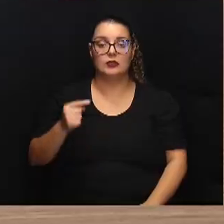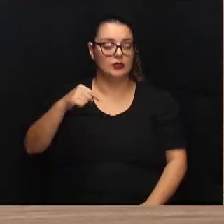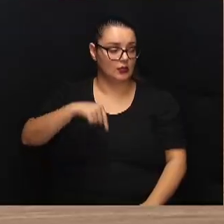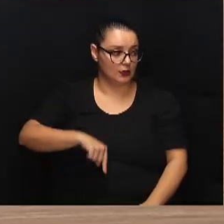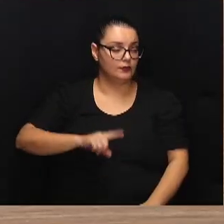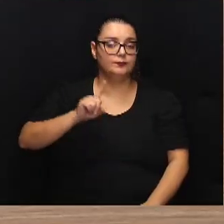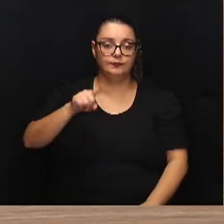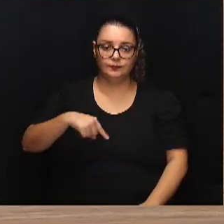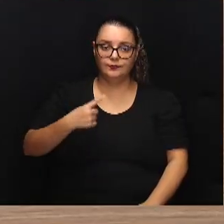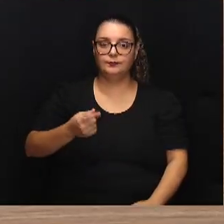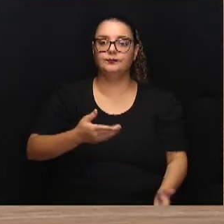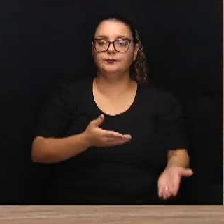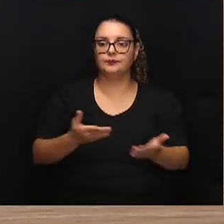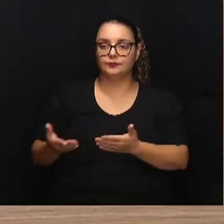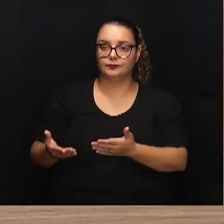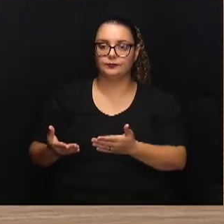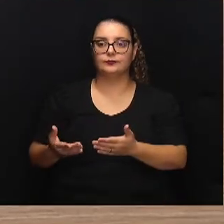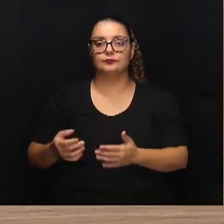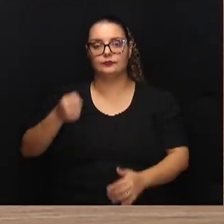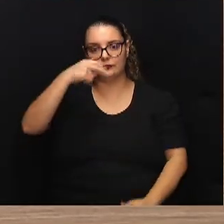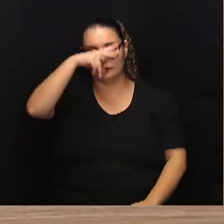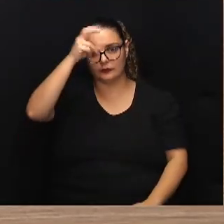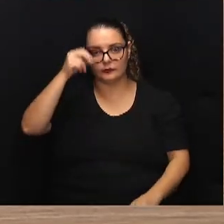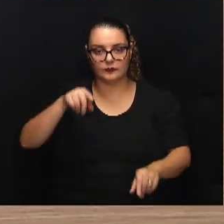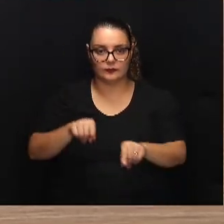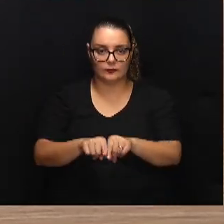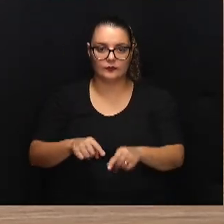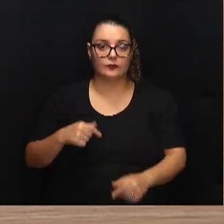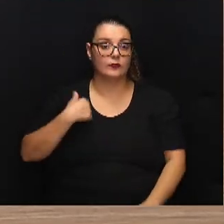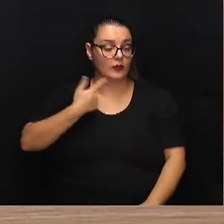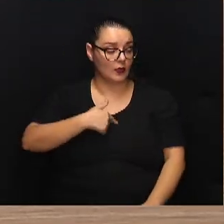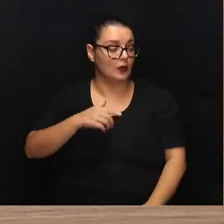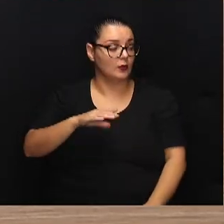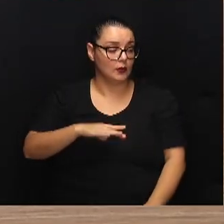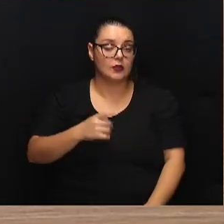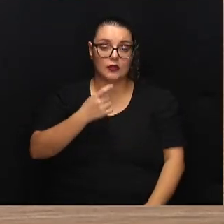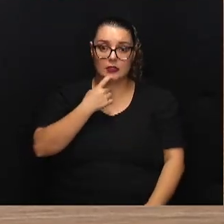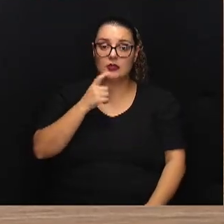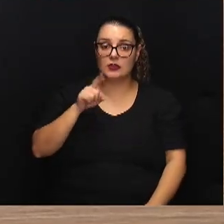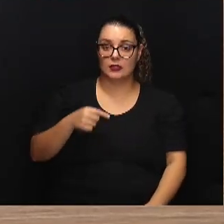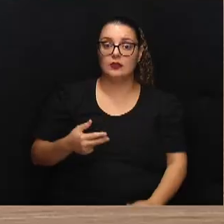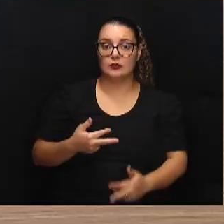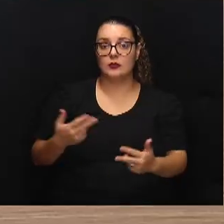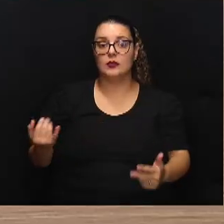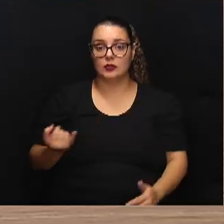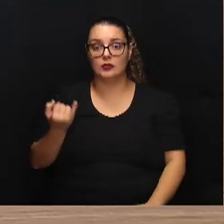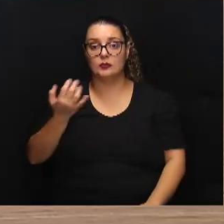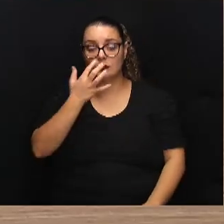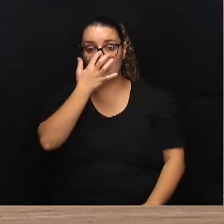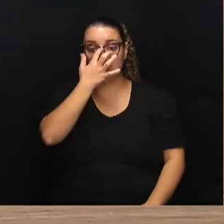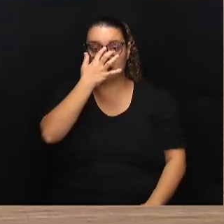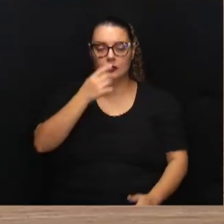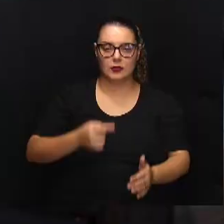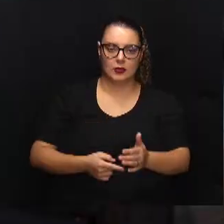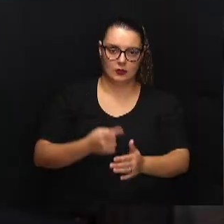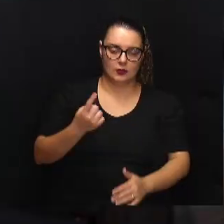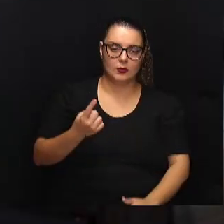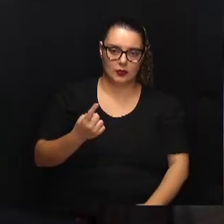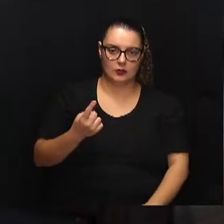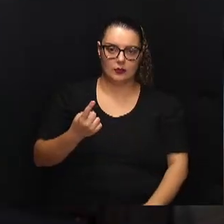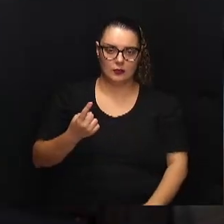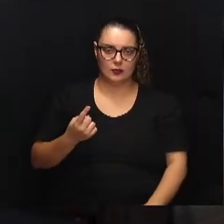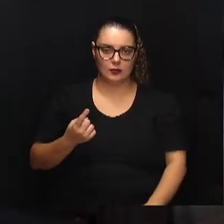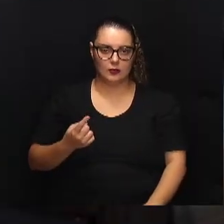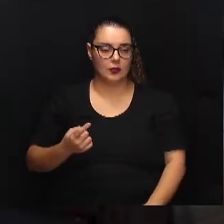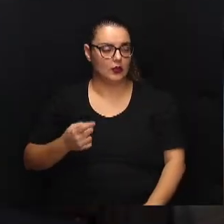depois ia se apresentar para o prefeito também, mas isso para a nossa cidade é uma coisa importante, né? Primeiro, é assim,